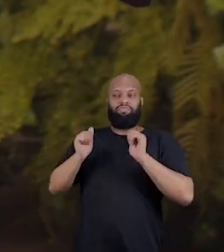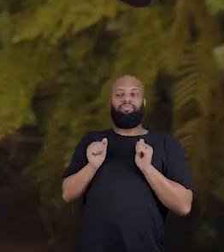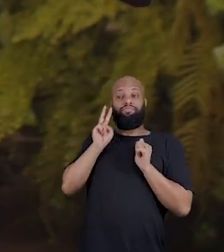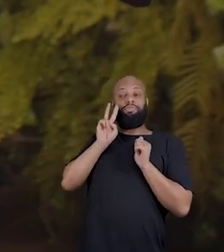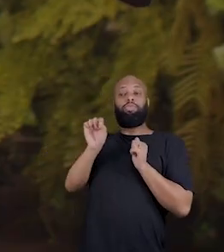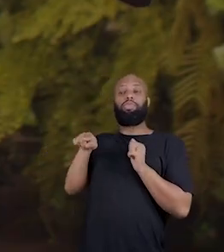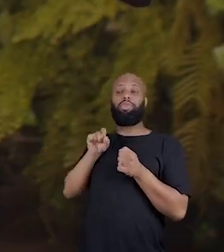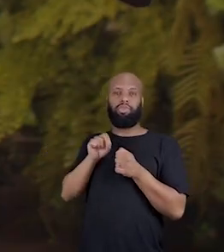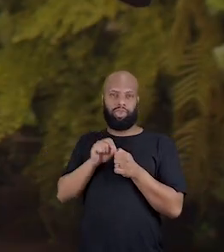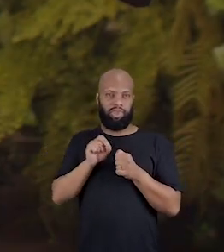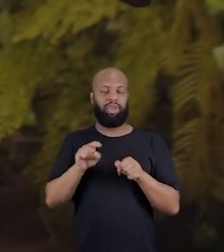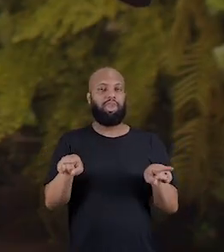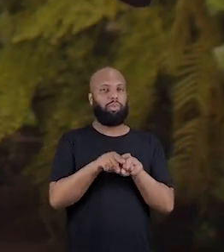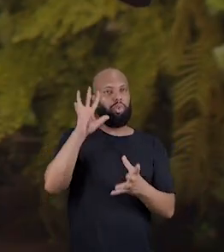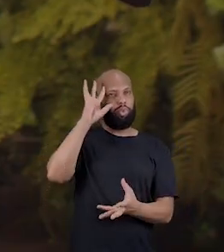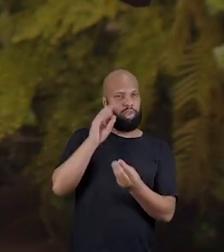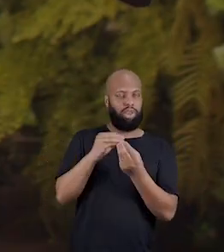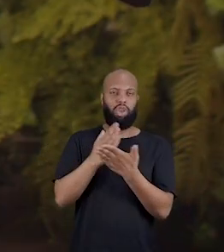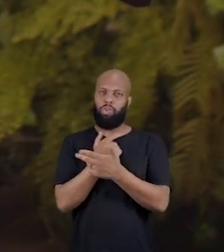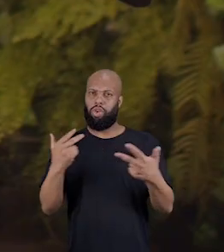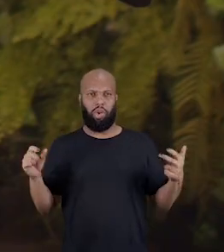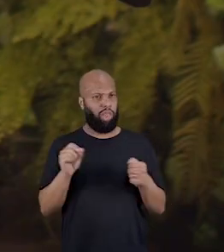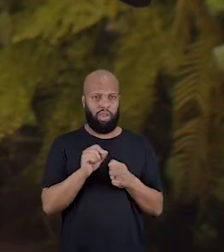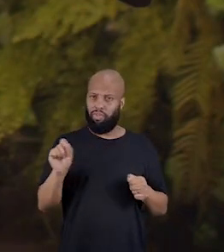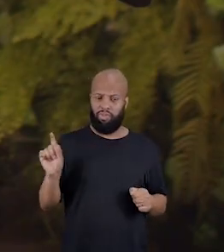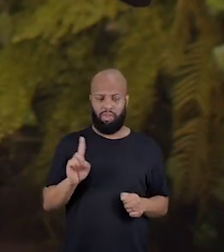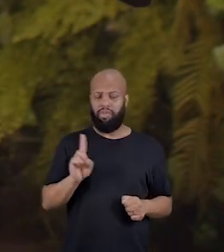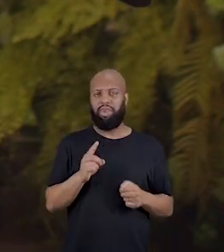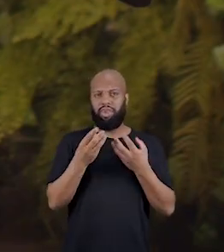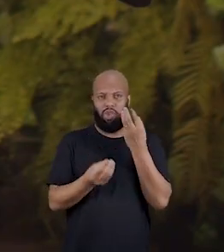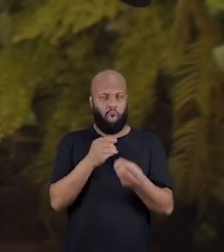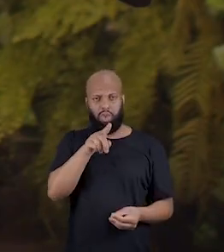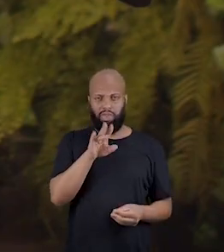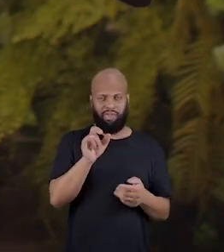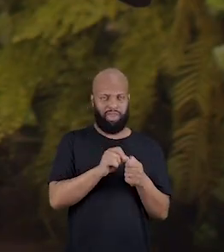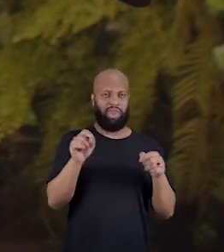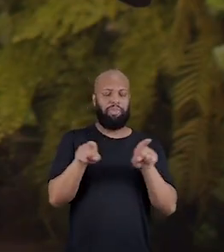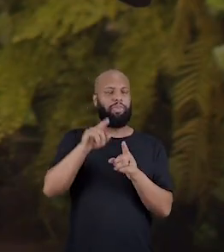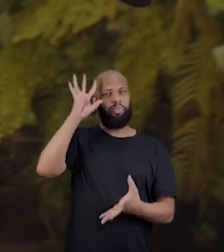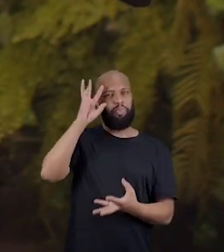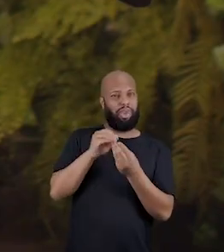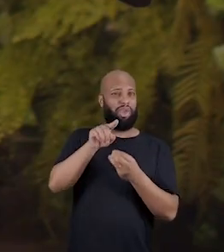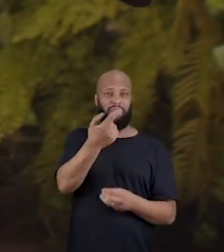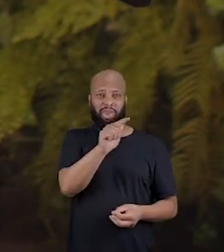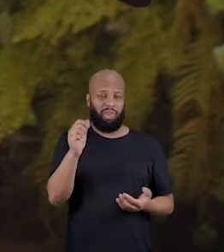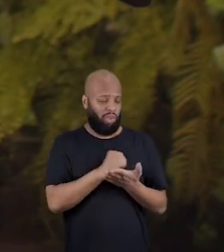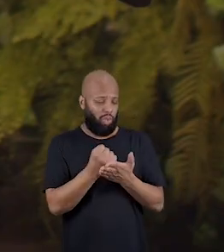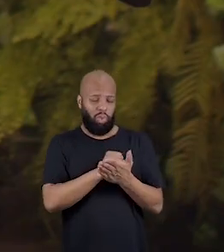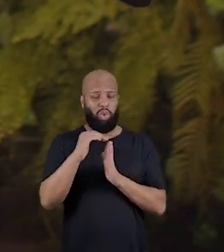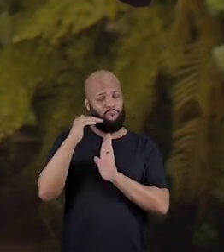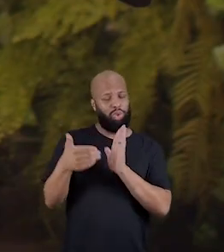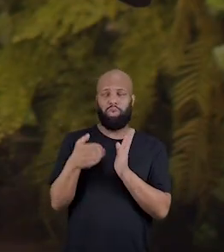de sair do microgerenciamento, de entender que algumas coisas não vão ser feitas exatamente como você faria. Ótimo. De entender que você não vai